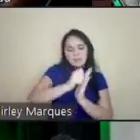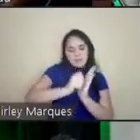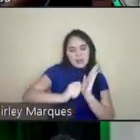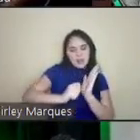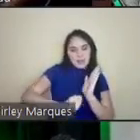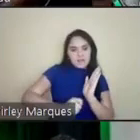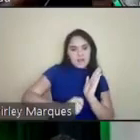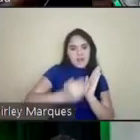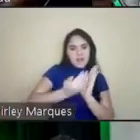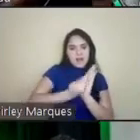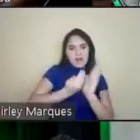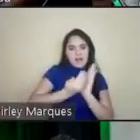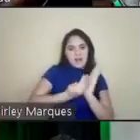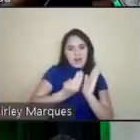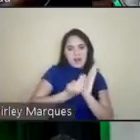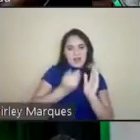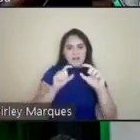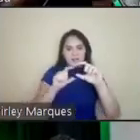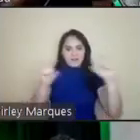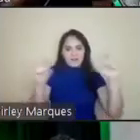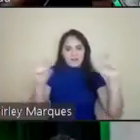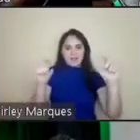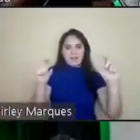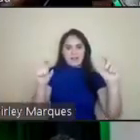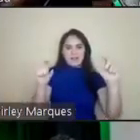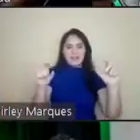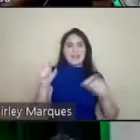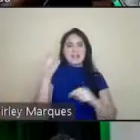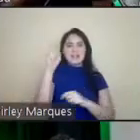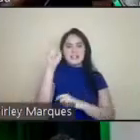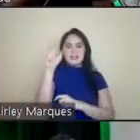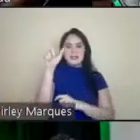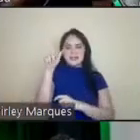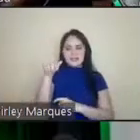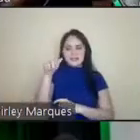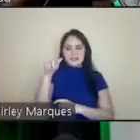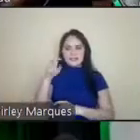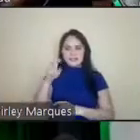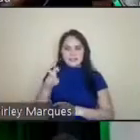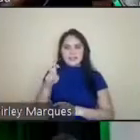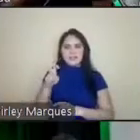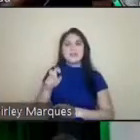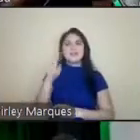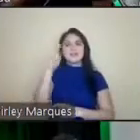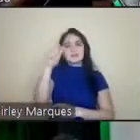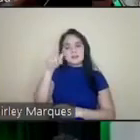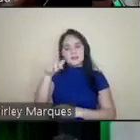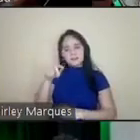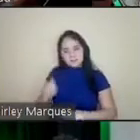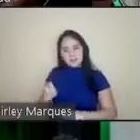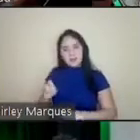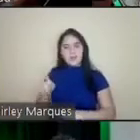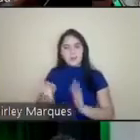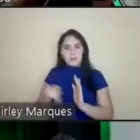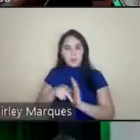esse versinho de 5 sílabas poética, 7 e 5, né? Sempre, 5, 7 e 5. E aí os camaradas